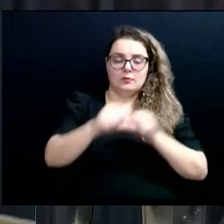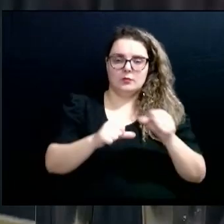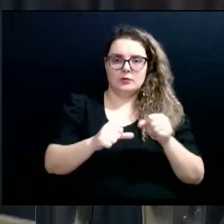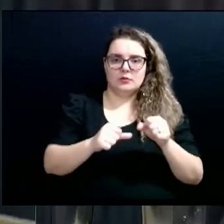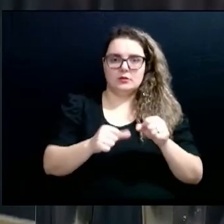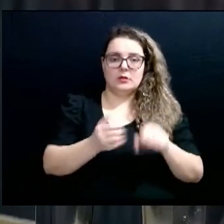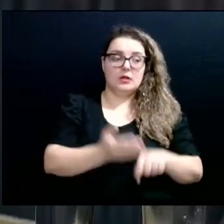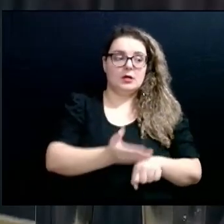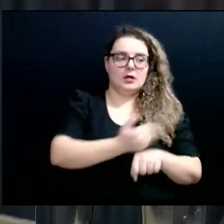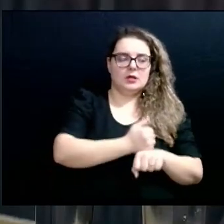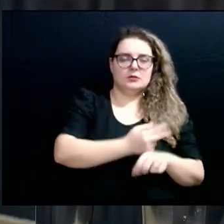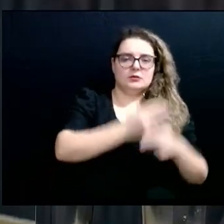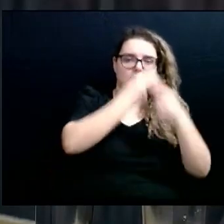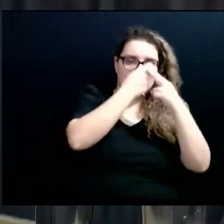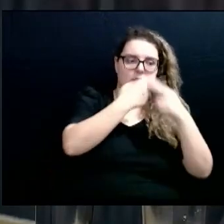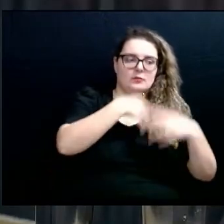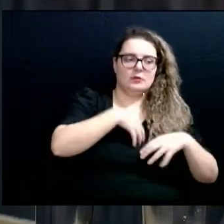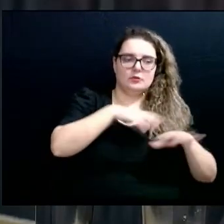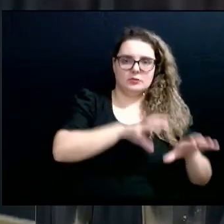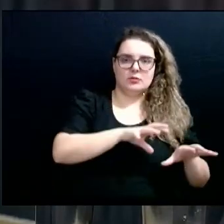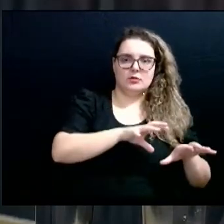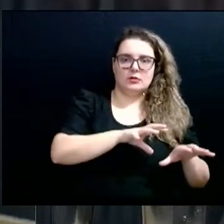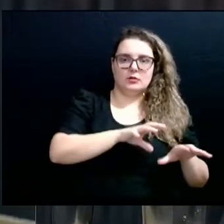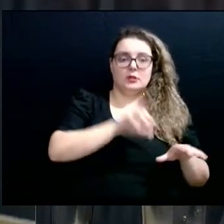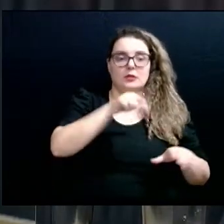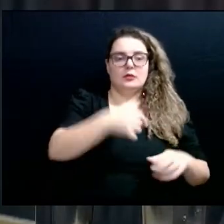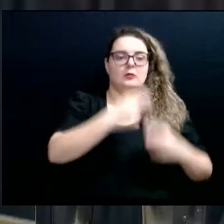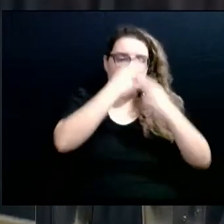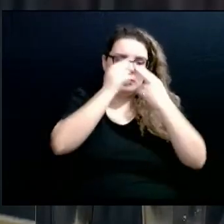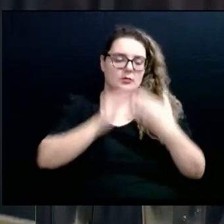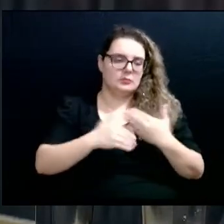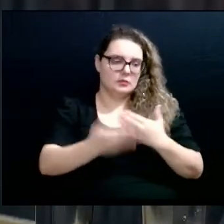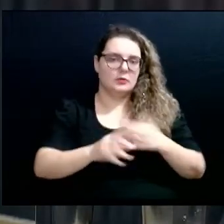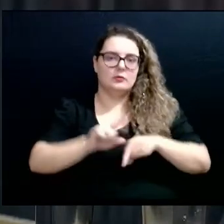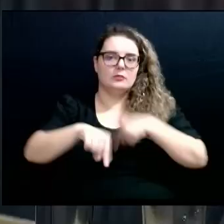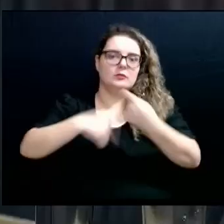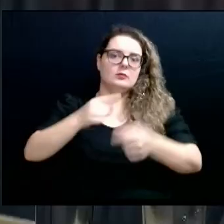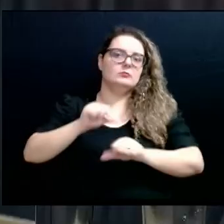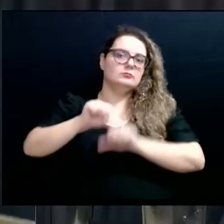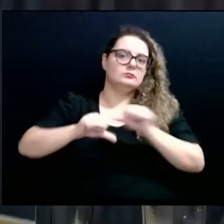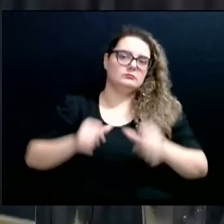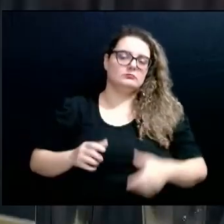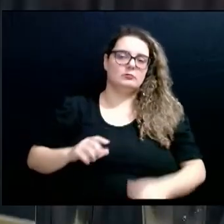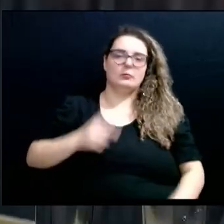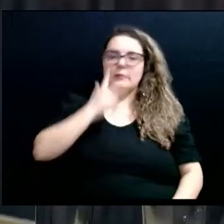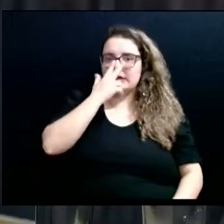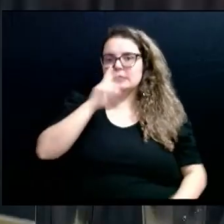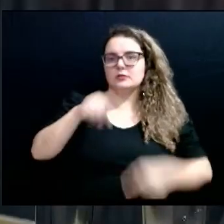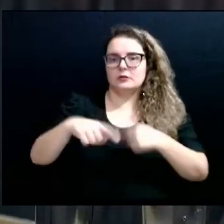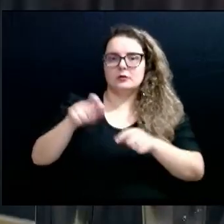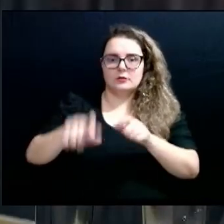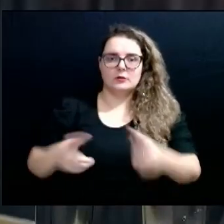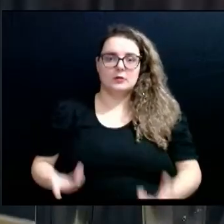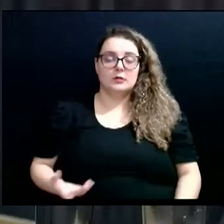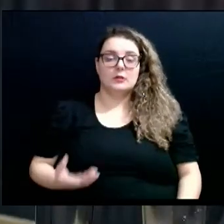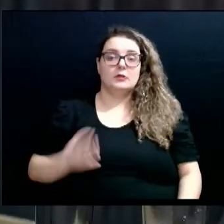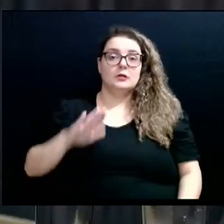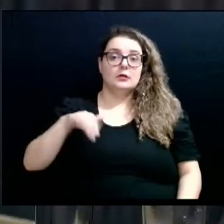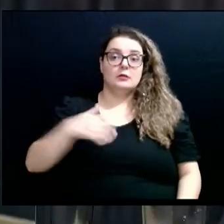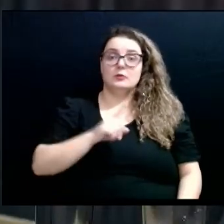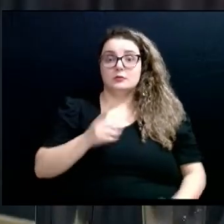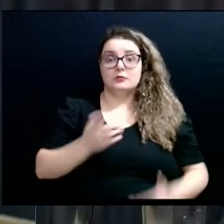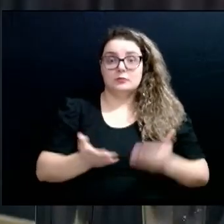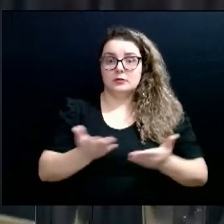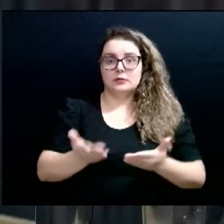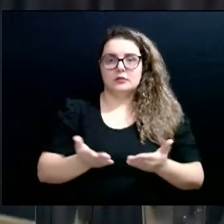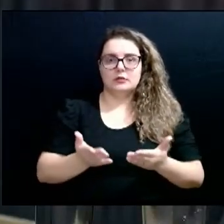né? E quando a gente não trata, né? Quando a gente não dá espaço para a criança elaborar aquilo, ela vai fazer do jeito que